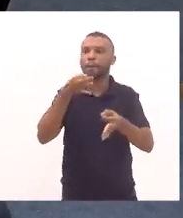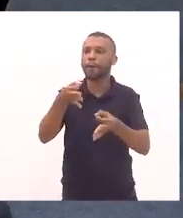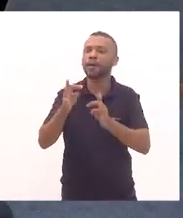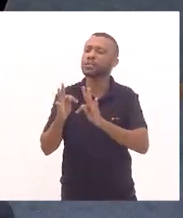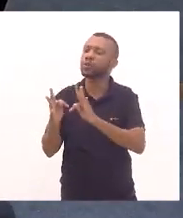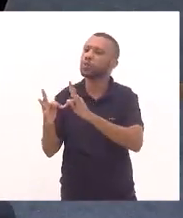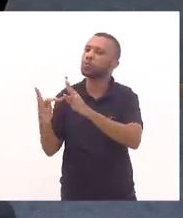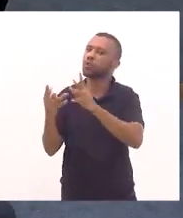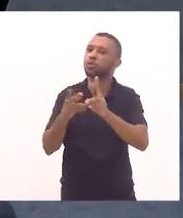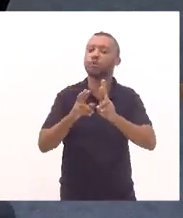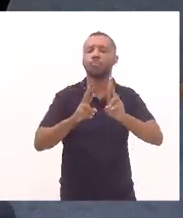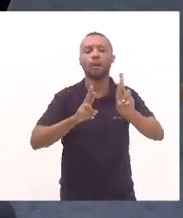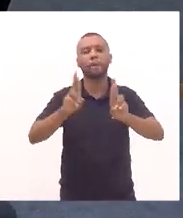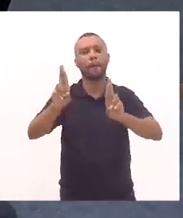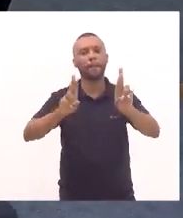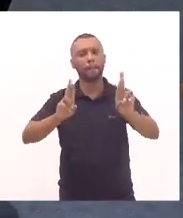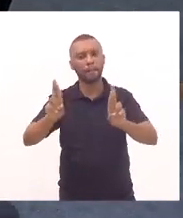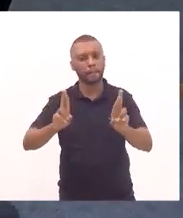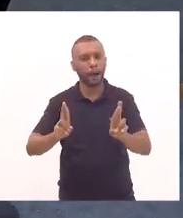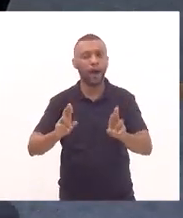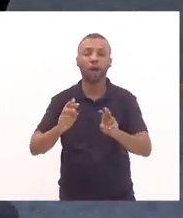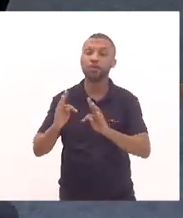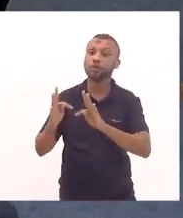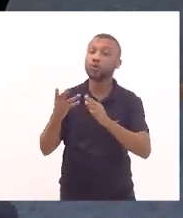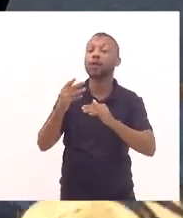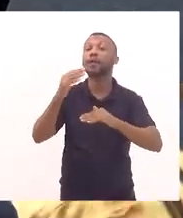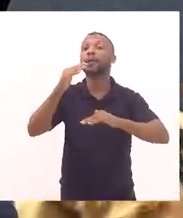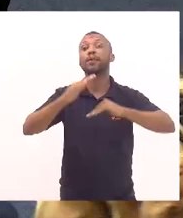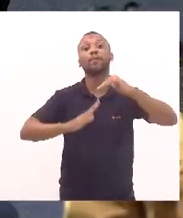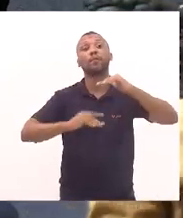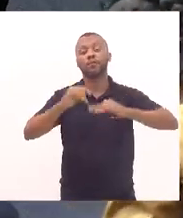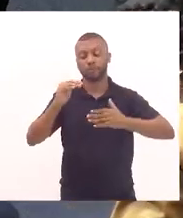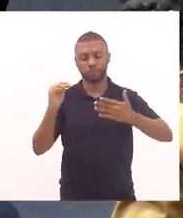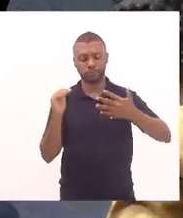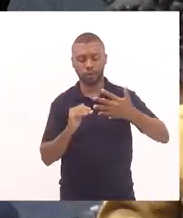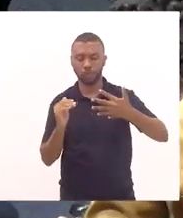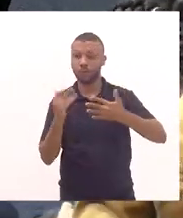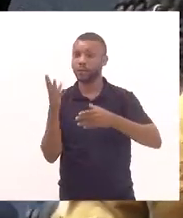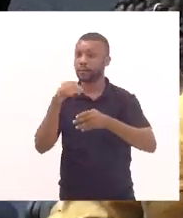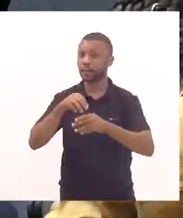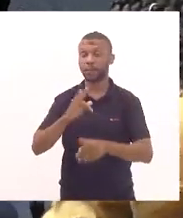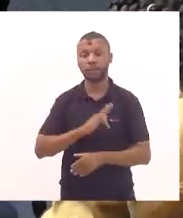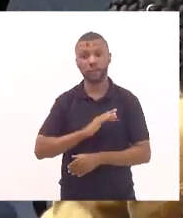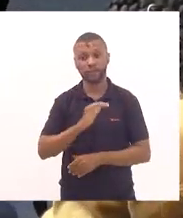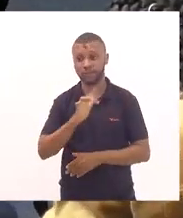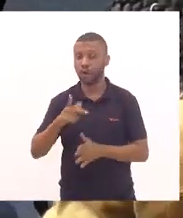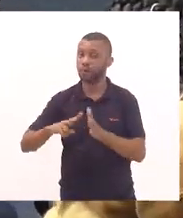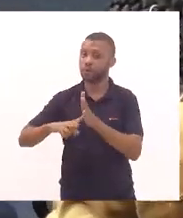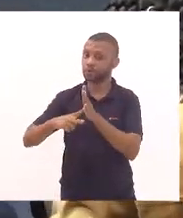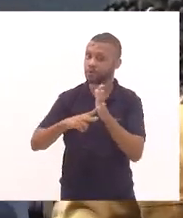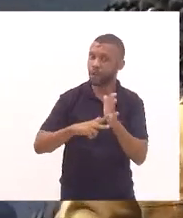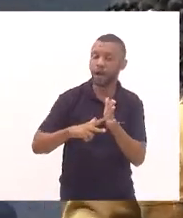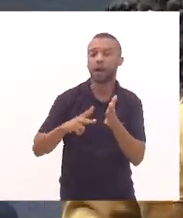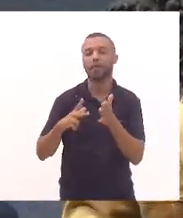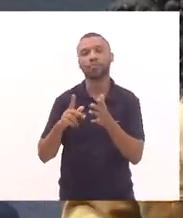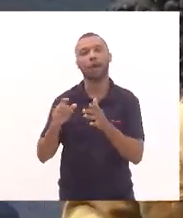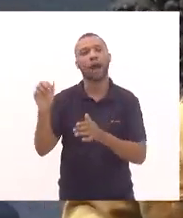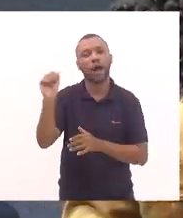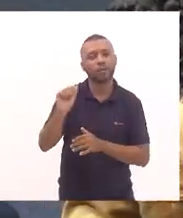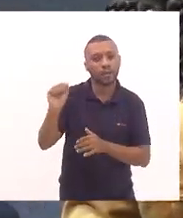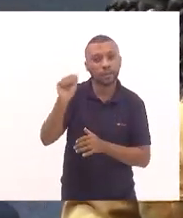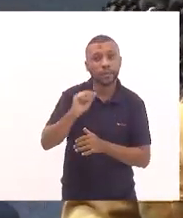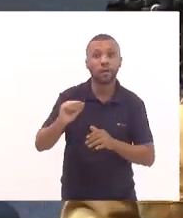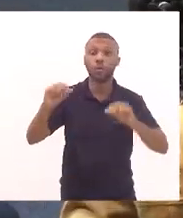todos os representantes de todas as carreiras da Polícia Civil, sejam sindicatos, associações, com as